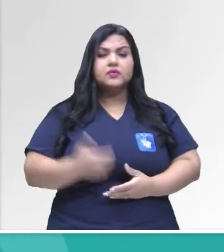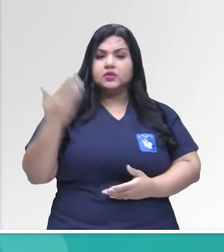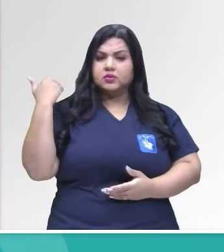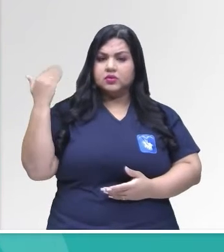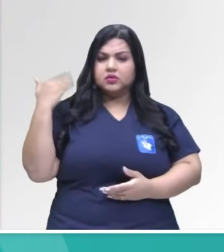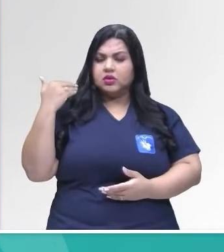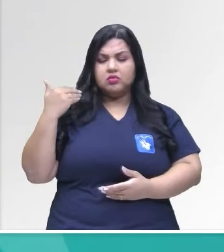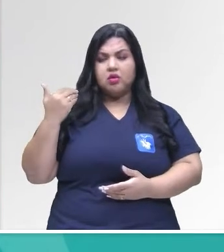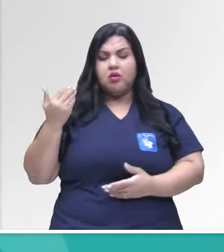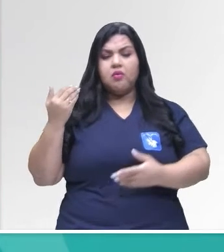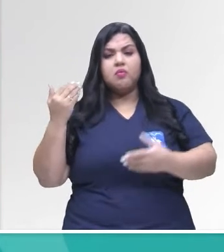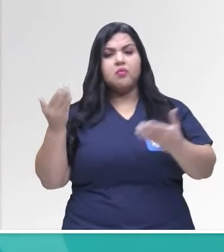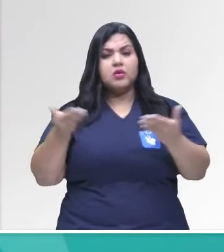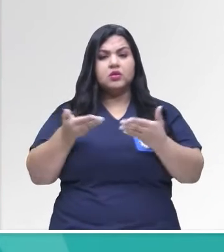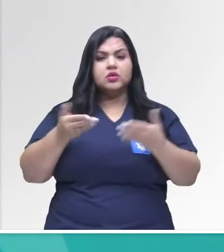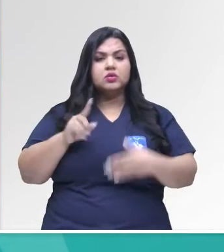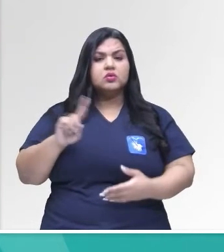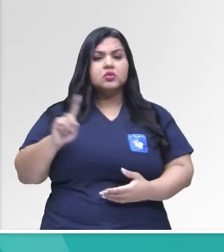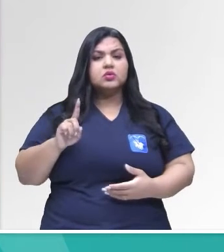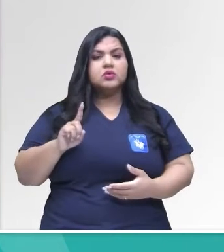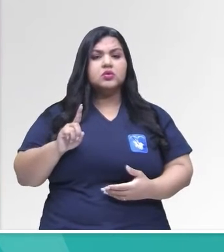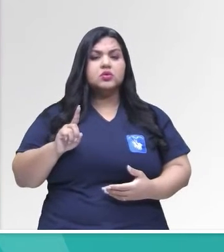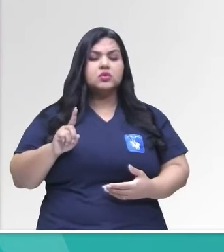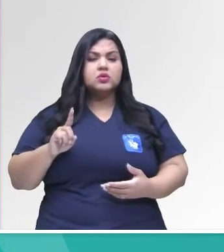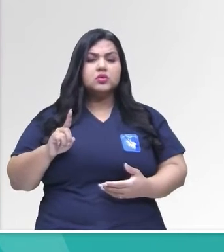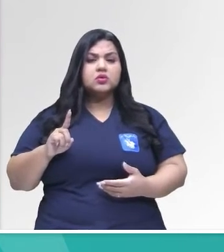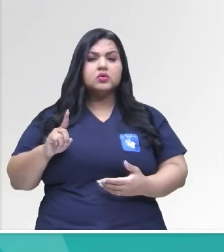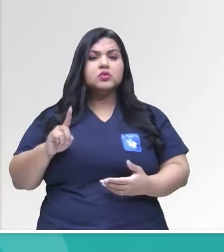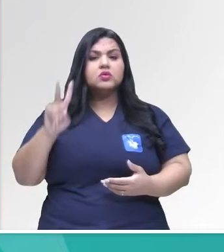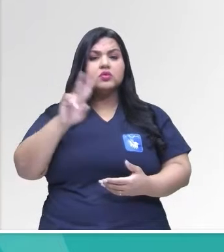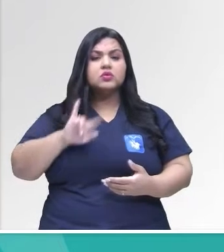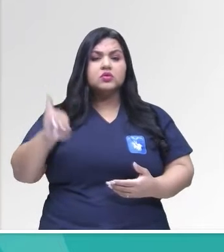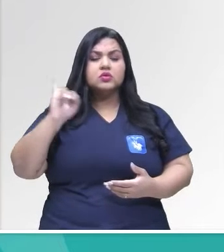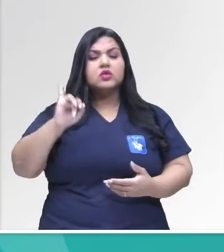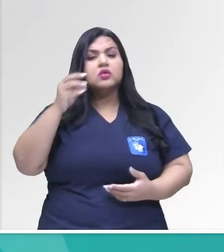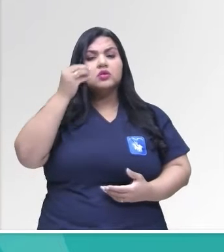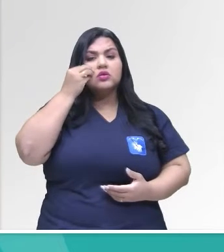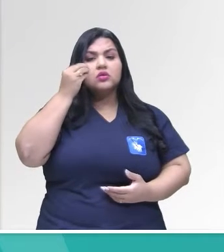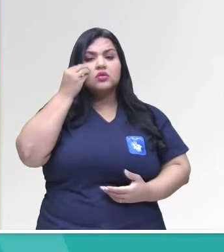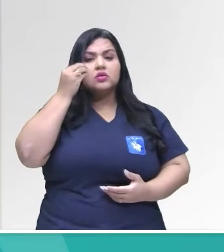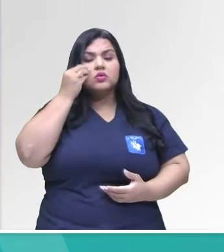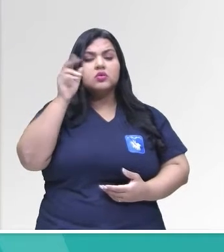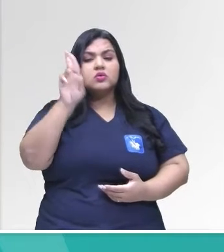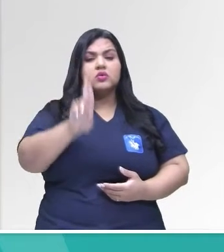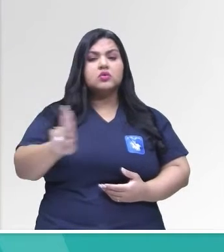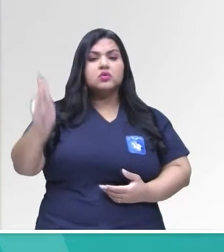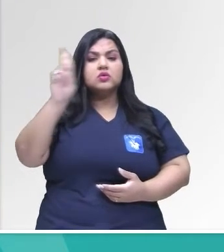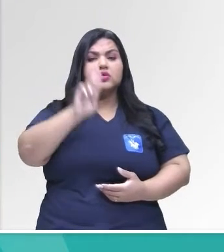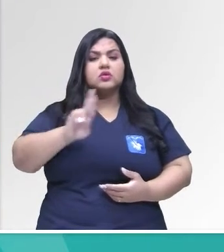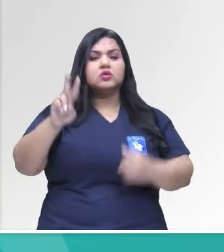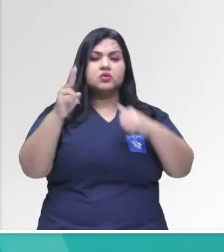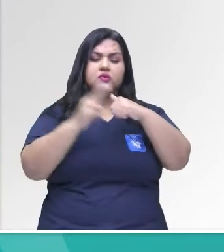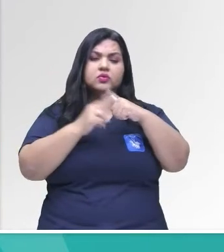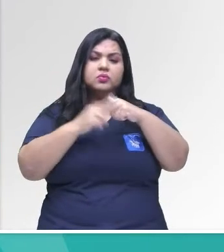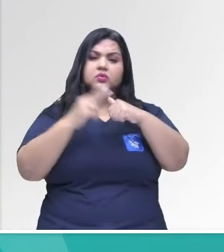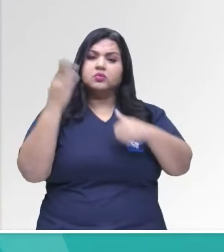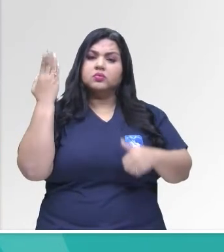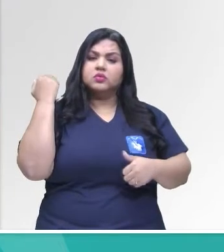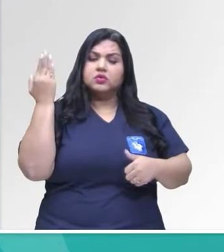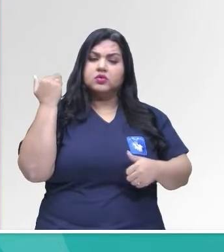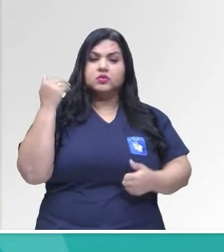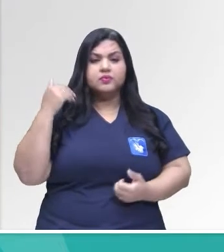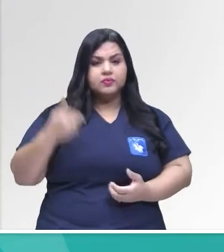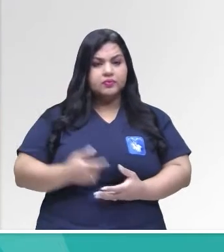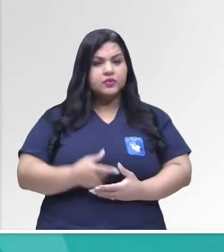não é mais presente. Logo, eu vou observar o uso de verbos no passado. Aqui